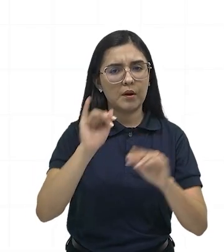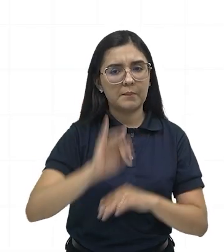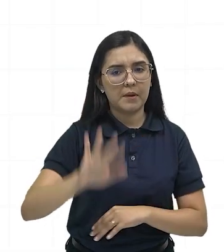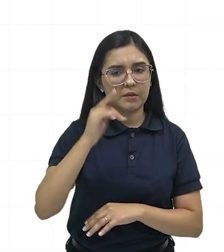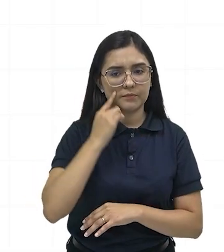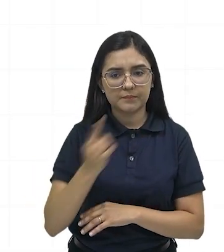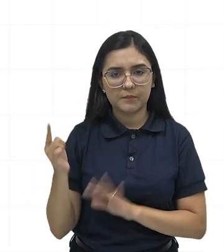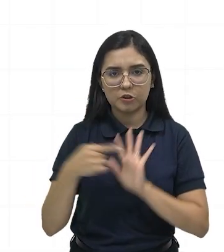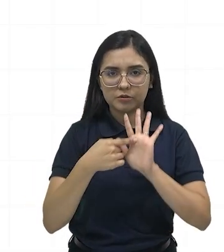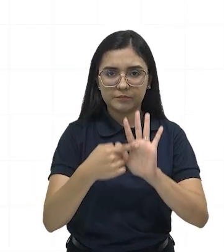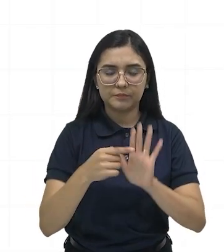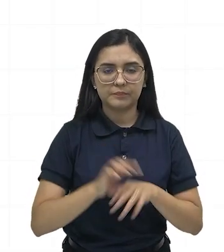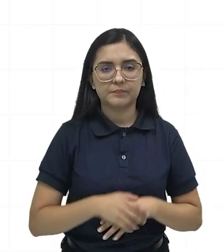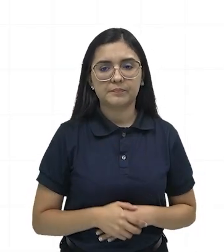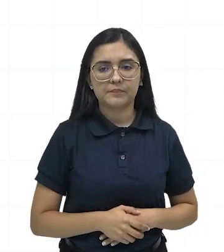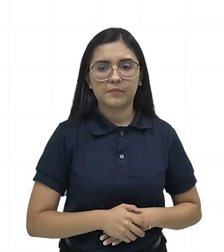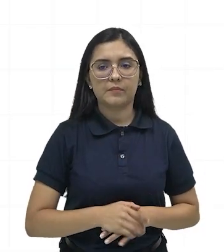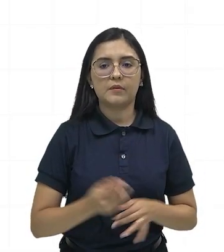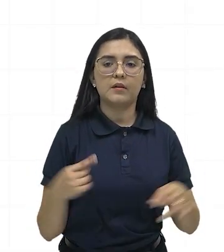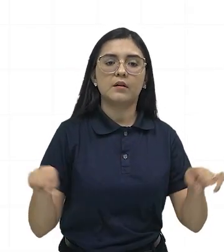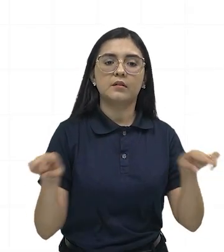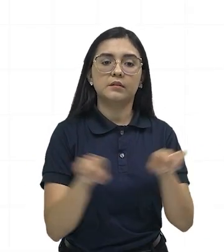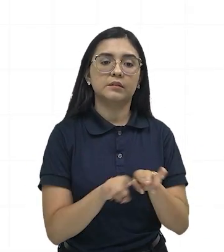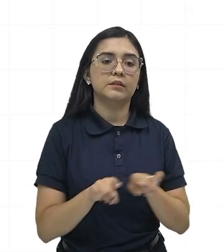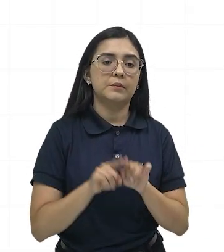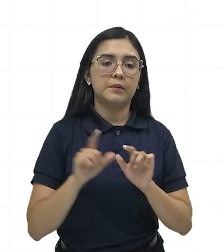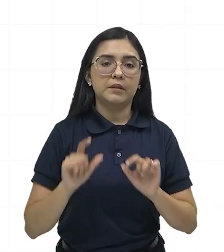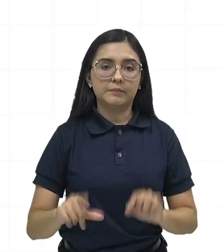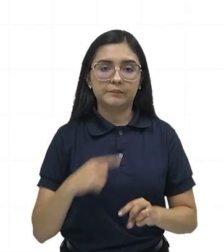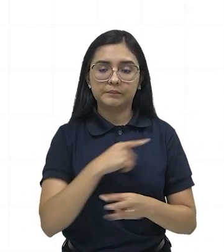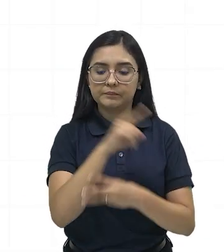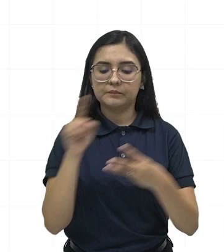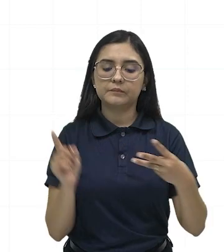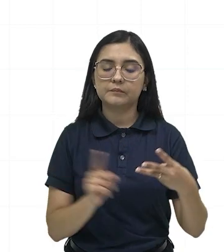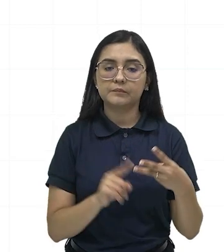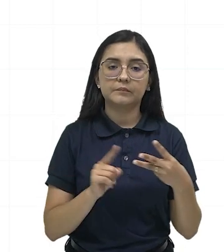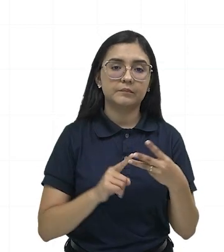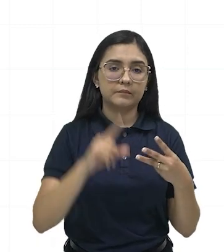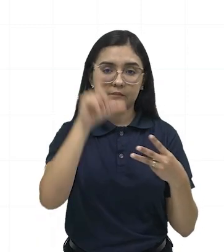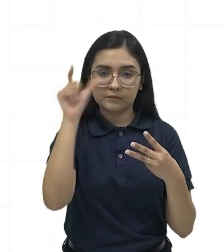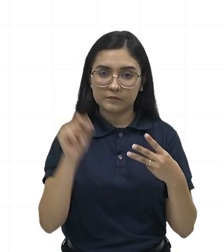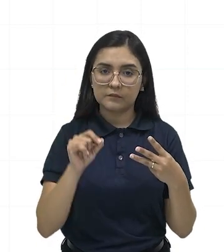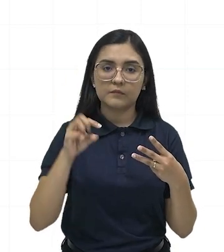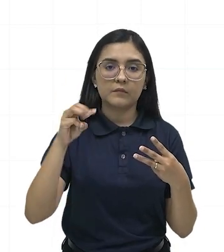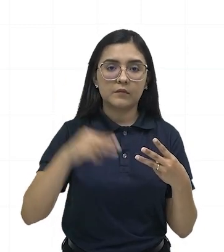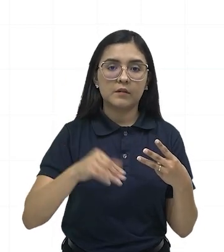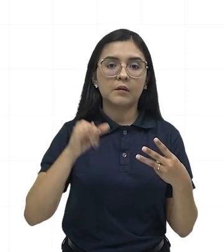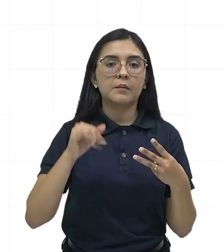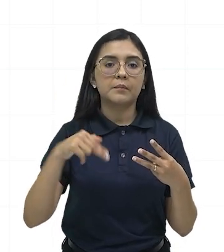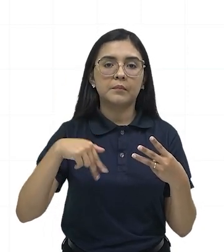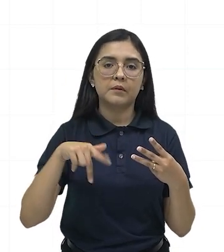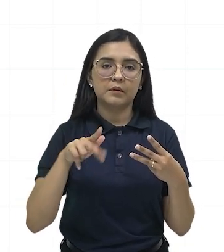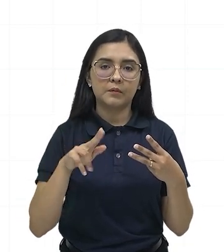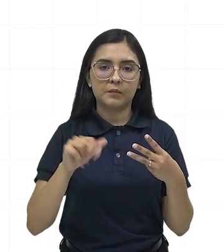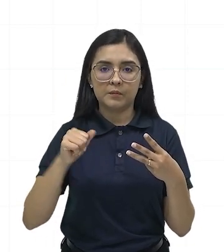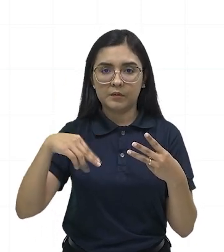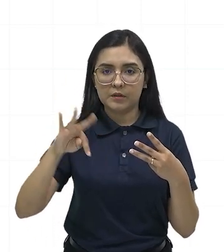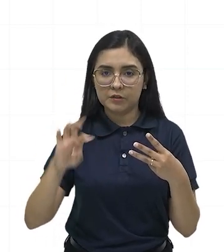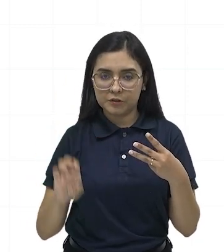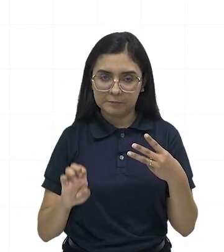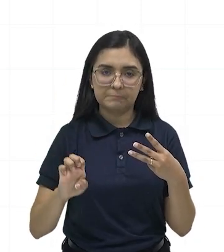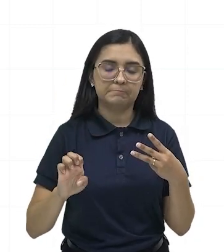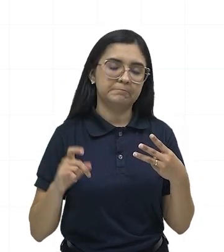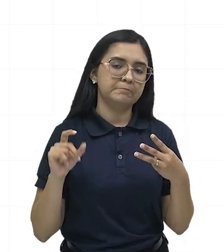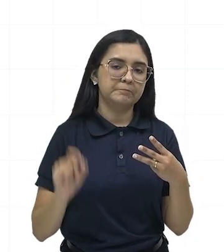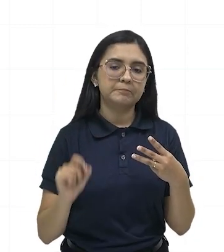bem bonita, né? Nós temos também a Lua minguante, também chamada de quarto minguante, ocorre